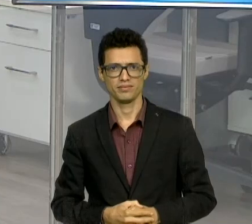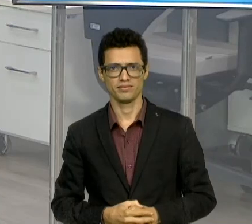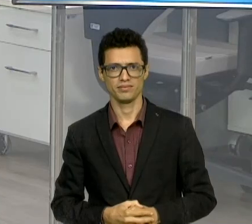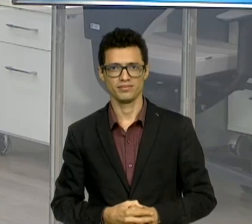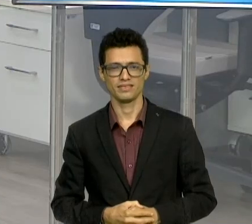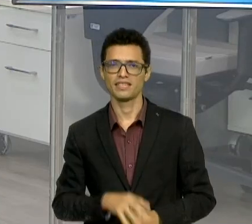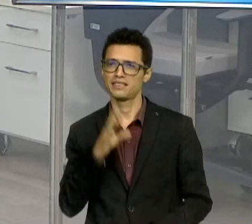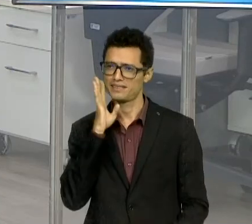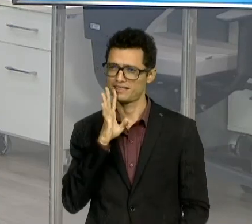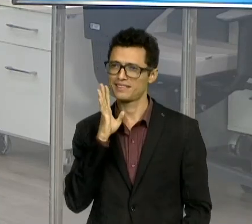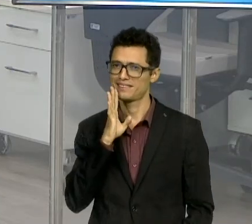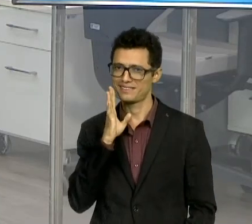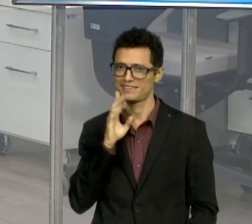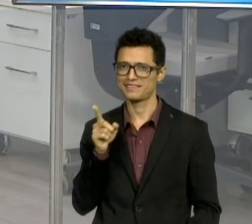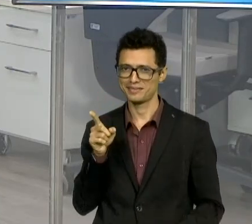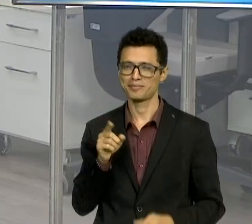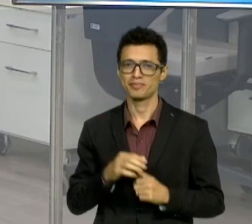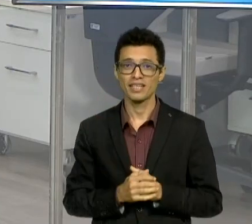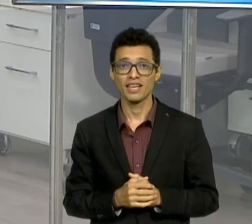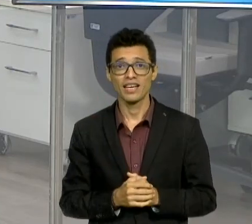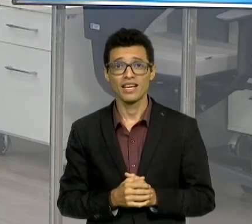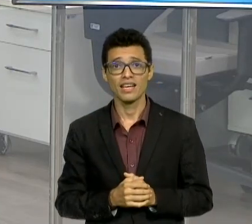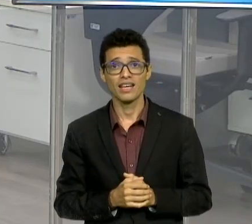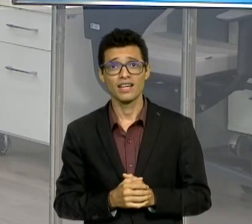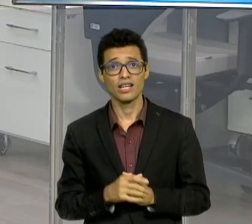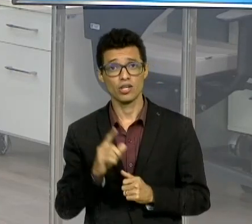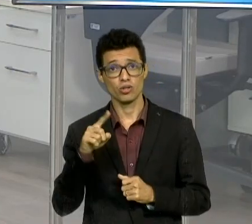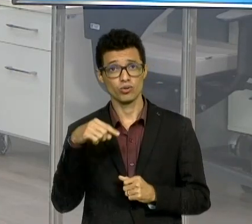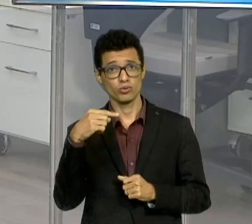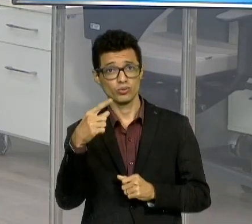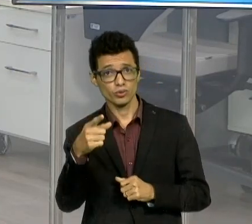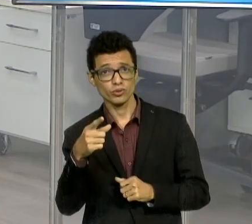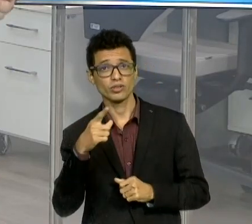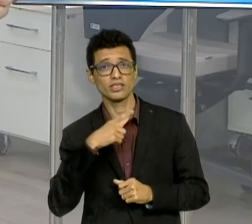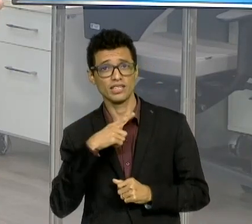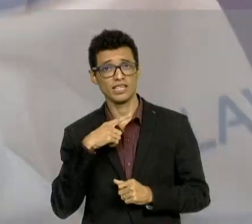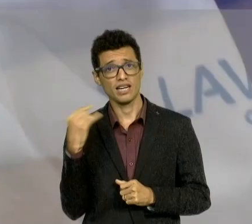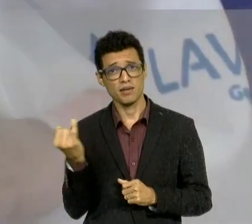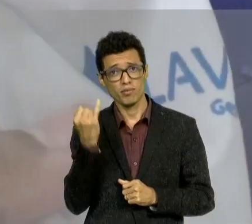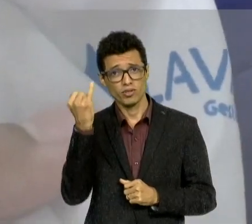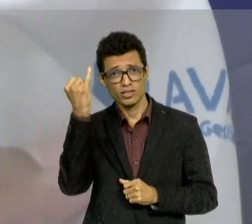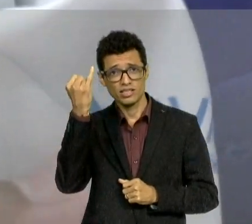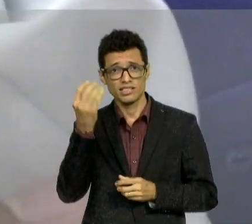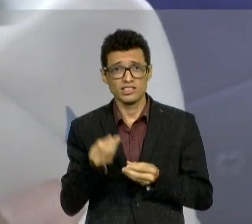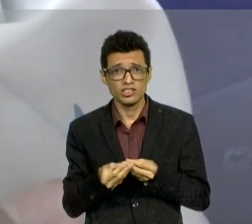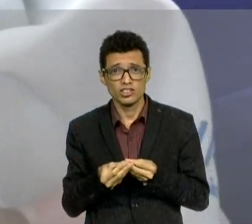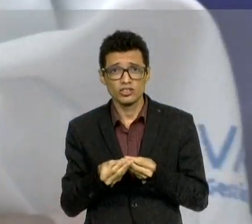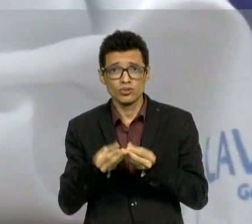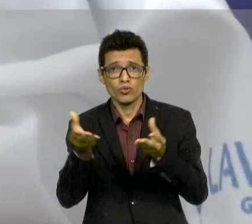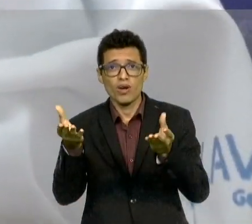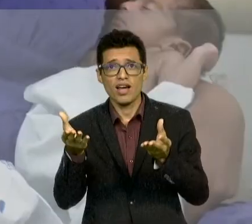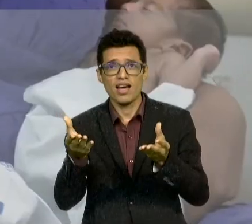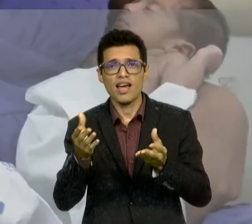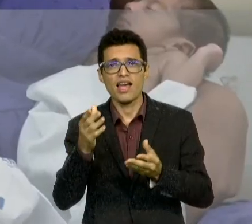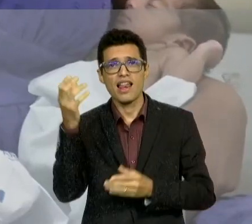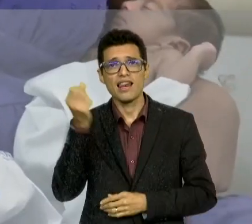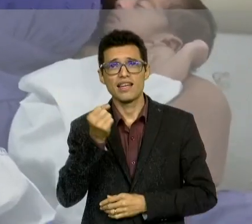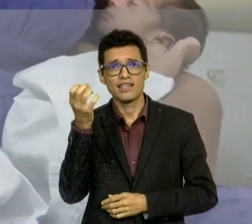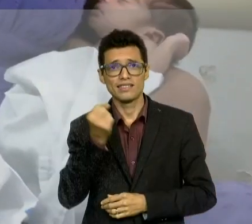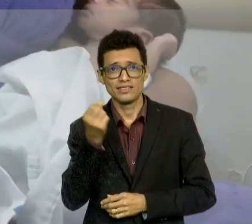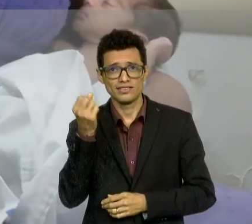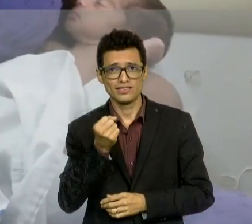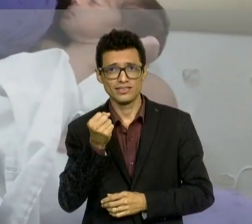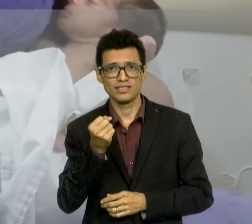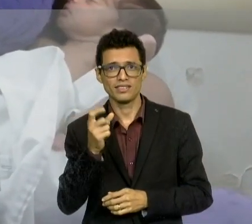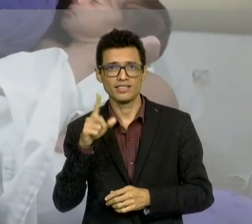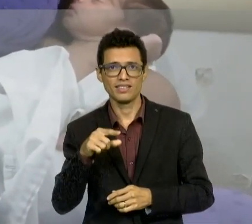Legal essa série, viu? Olha, no próximo bloco, a importância da doação de leite na série especial de reportagens sobre o mês das mães. A gente